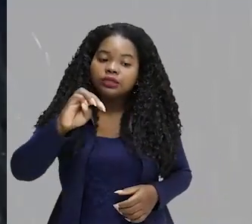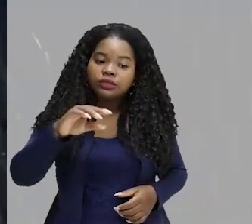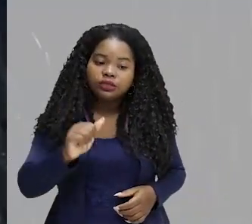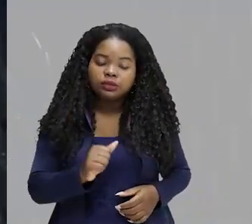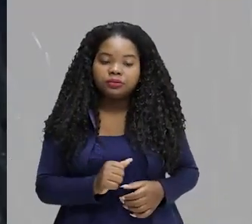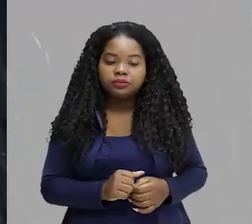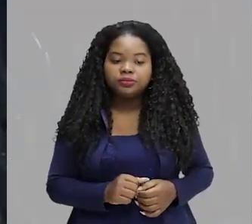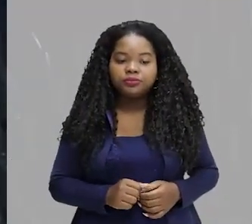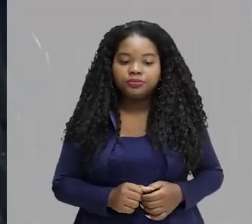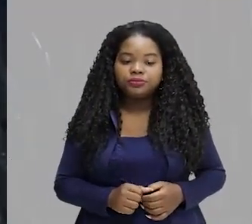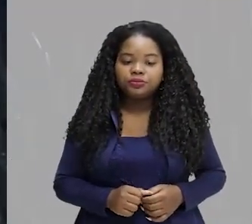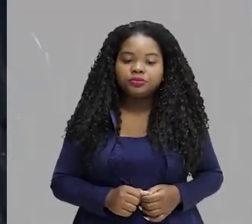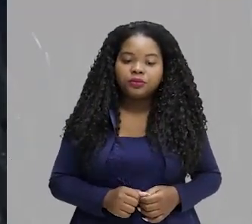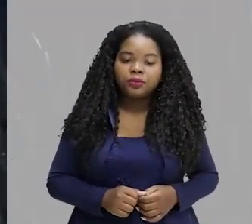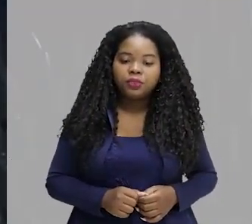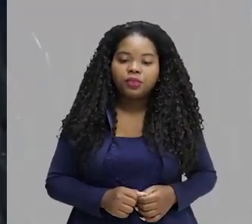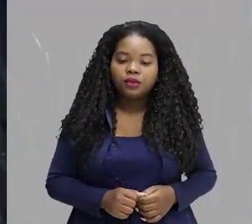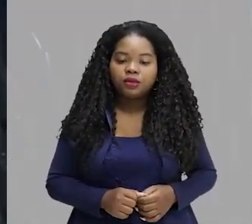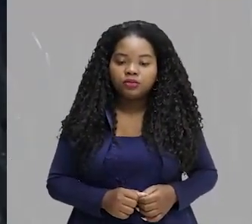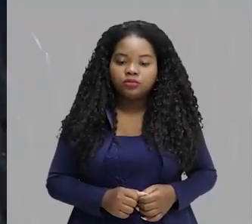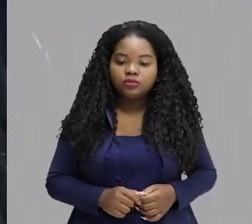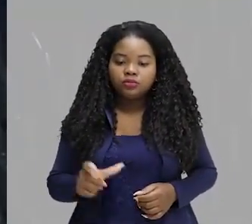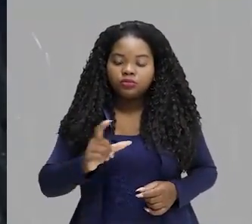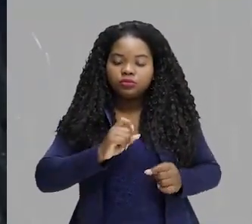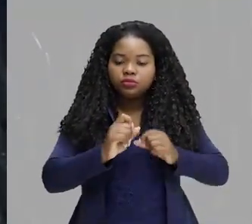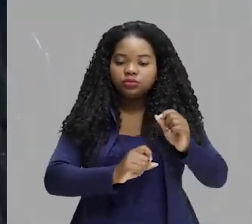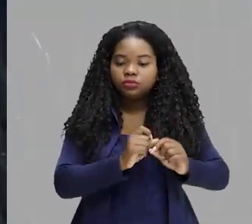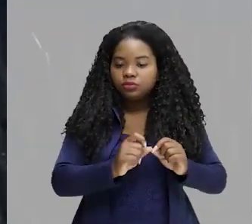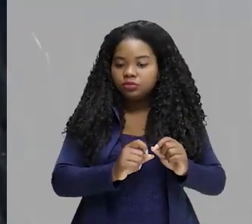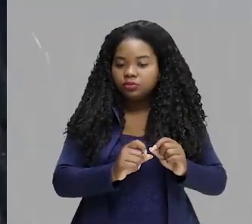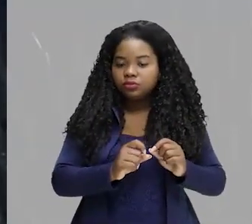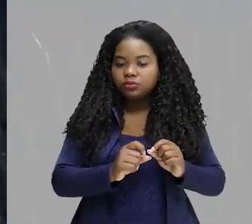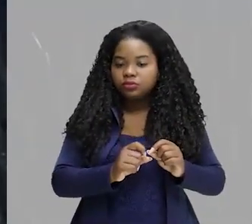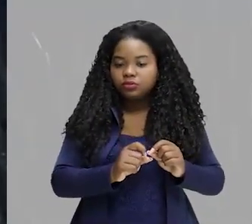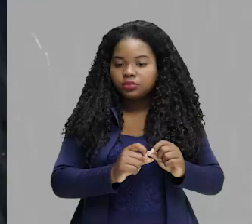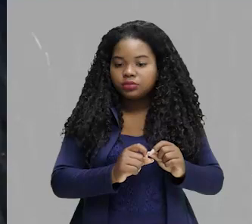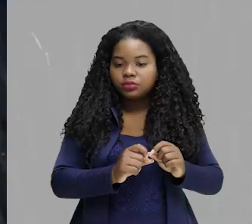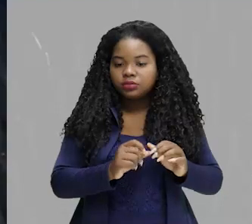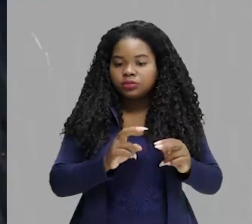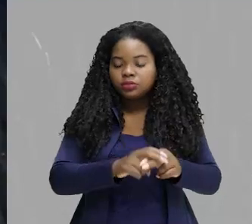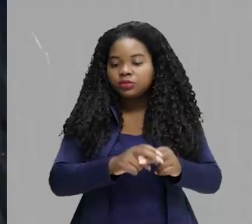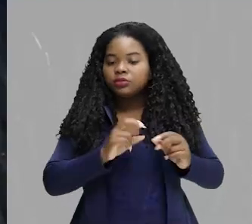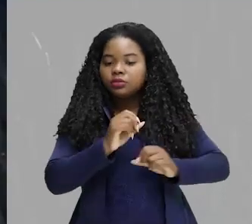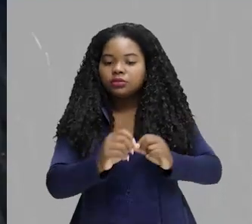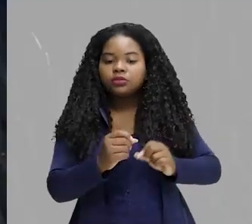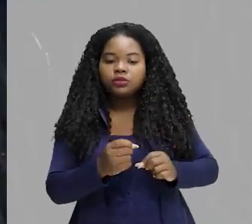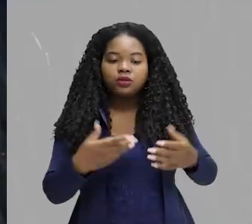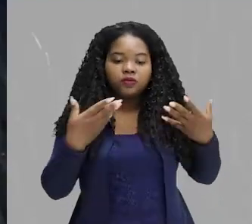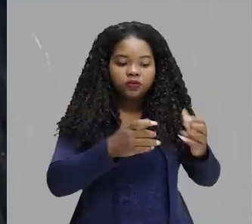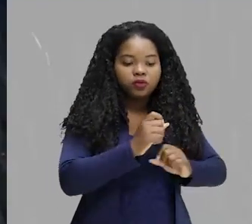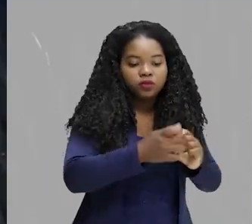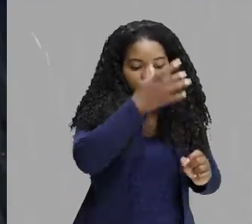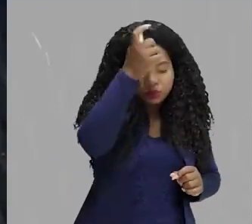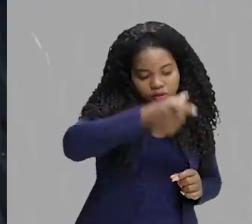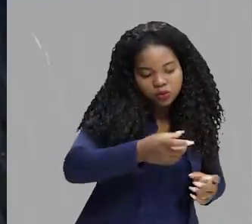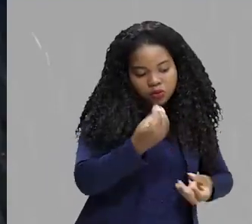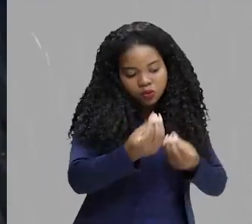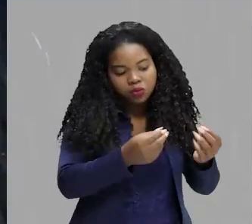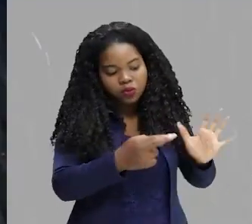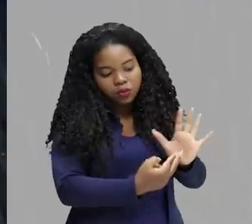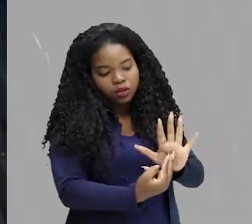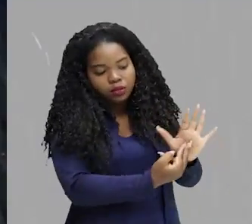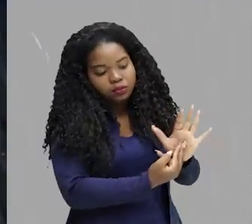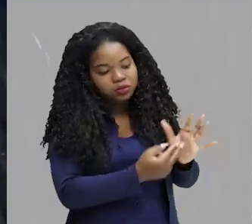esse ritmo, ele é oferecido naturalmente a partir do discurso da pessoa. Então, a forma que a pessoa representa, que a